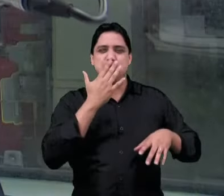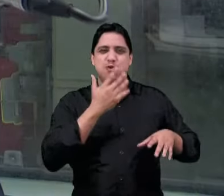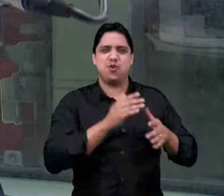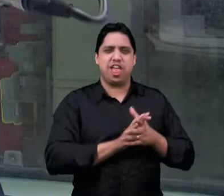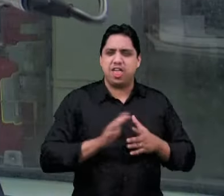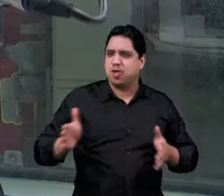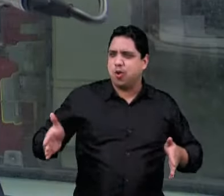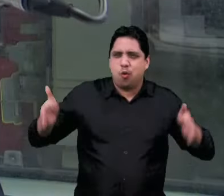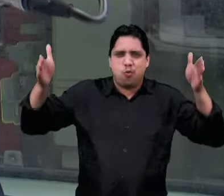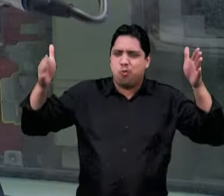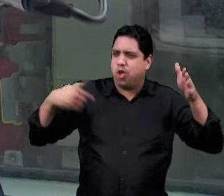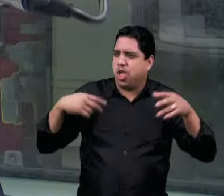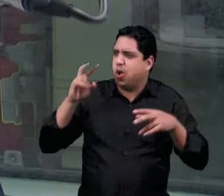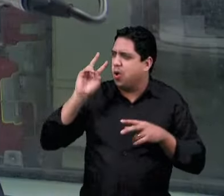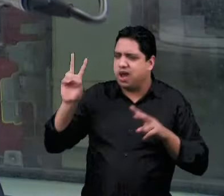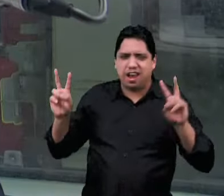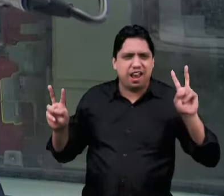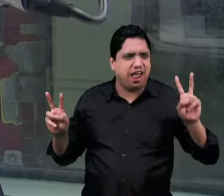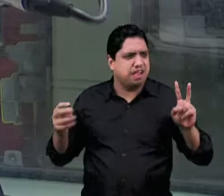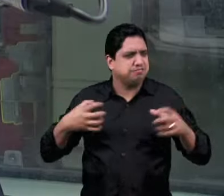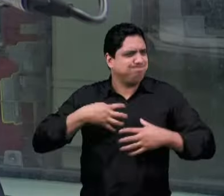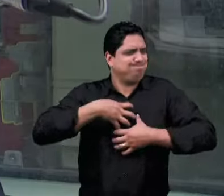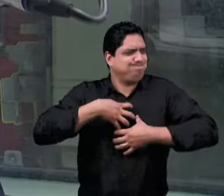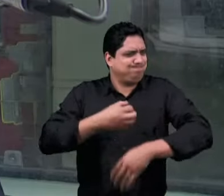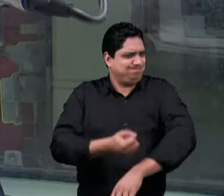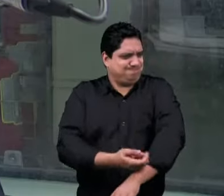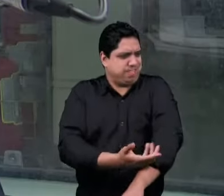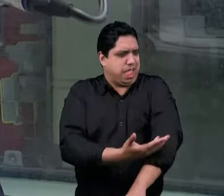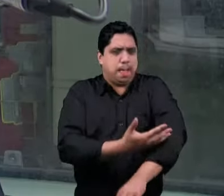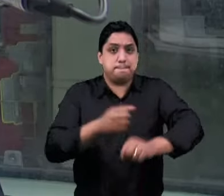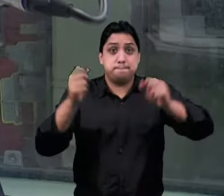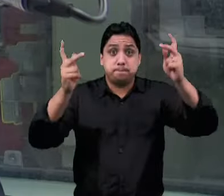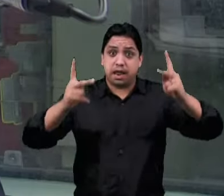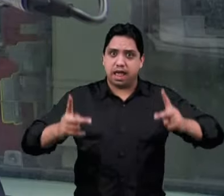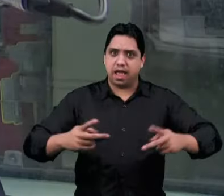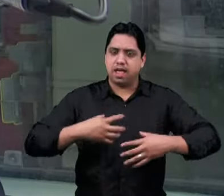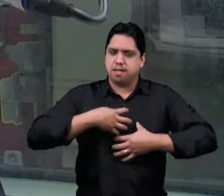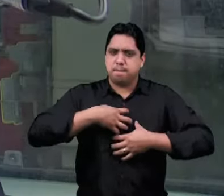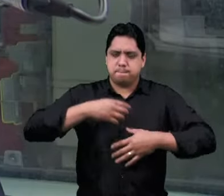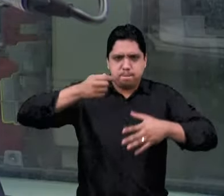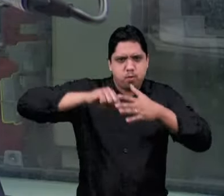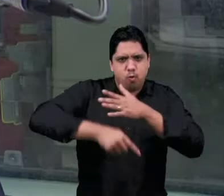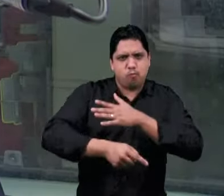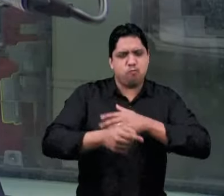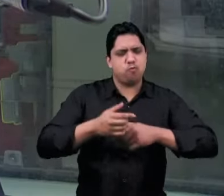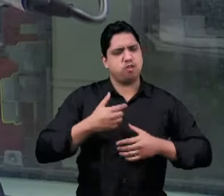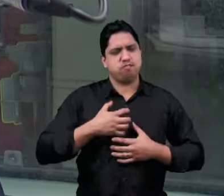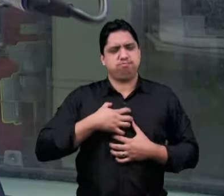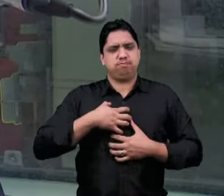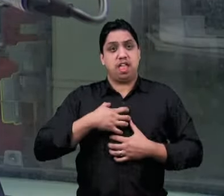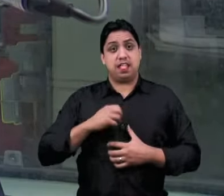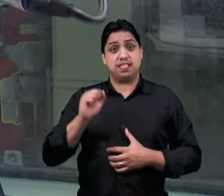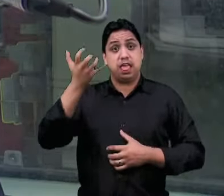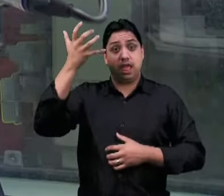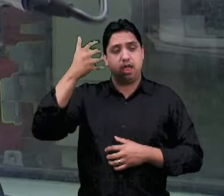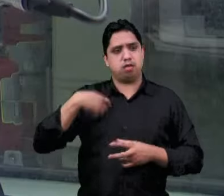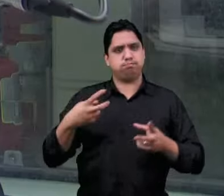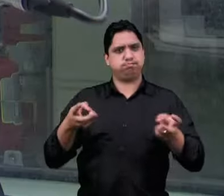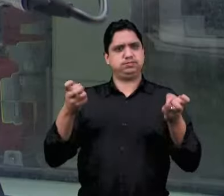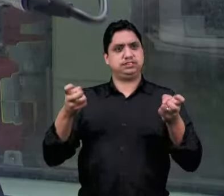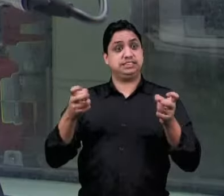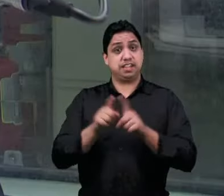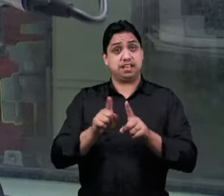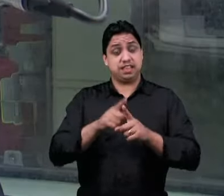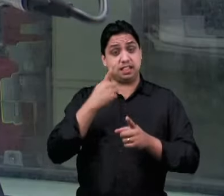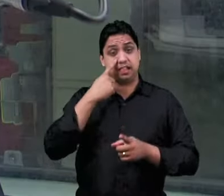de onde sai isso? Que sensação é essa? Que paz é essa? E de repente eu percebi uma outra coisa muito